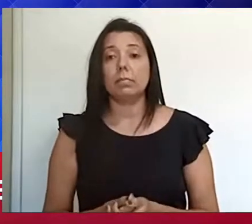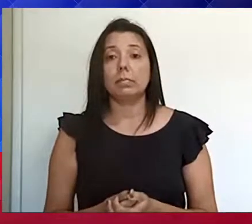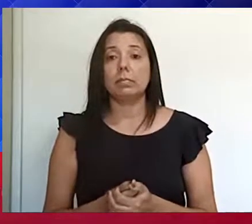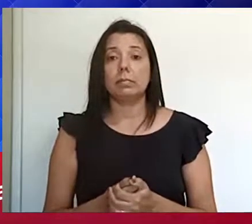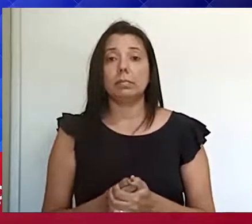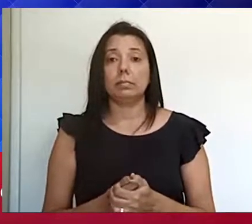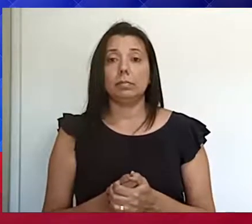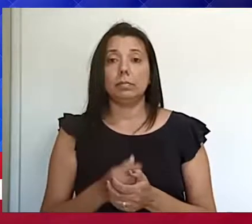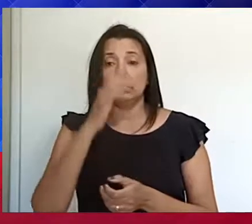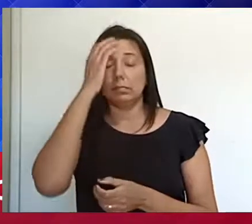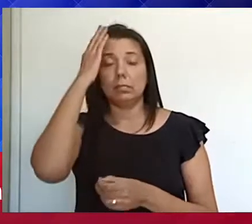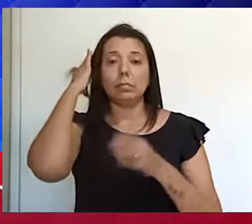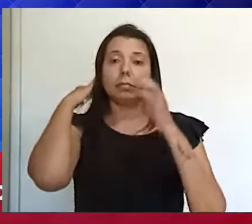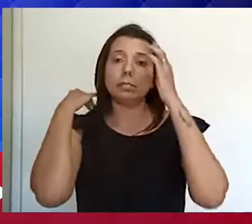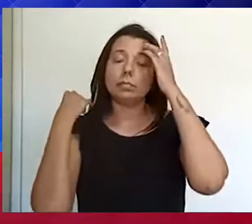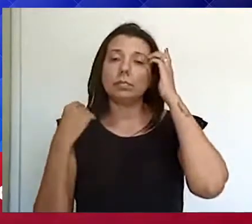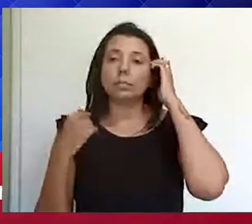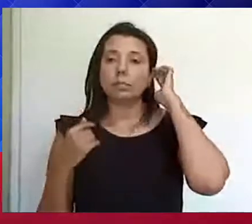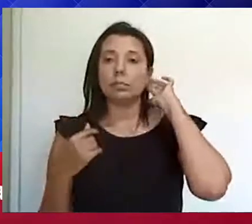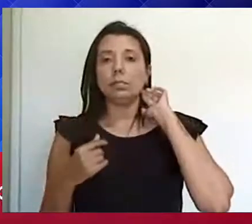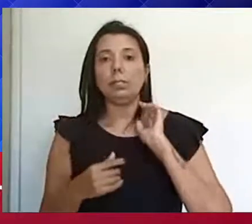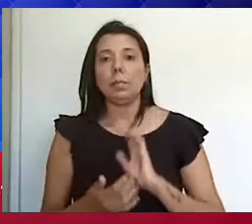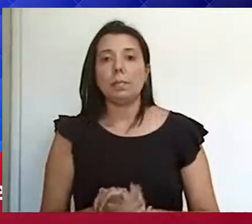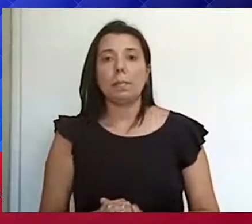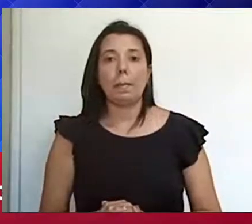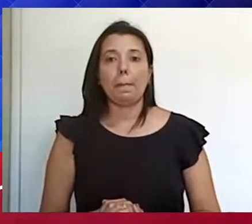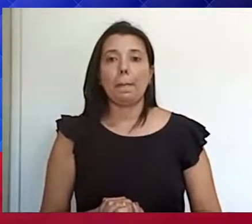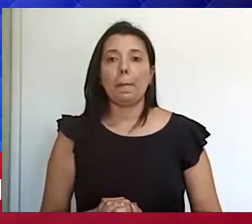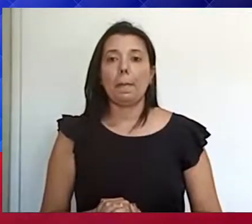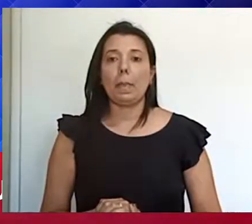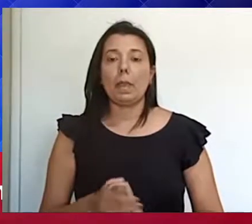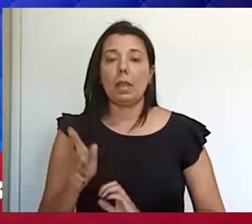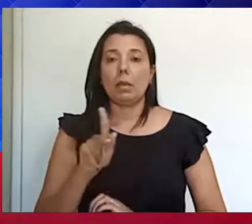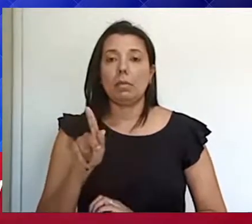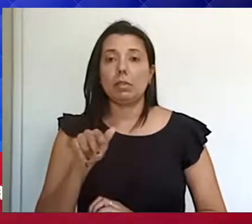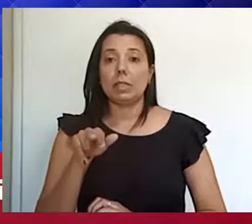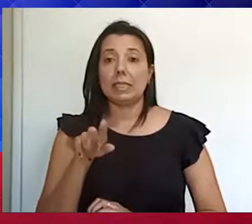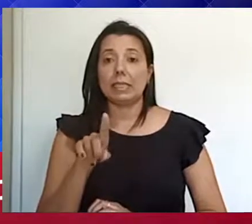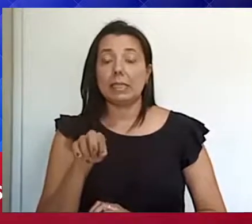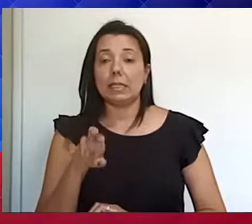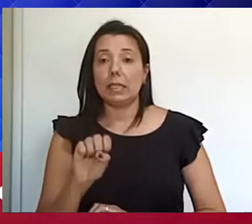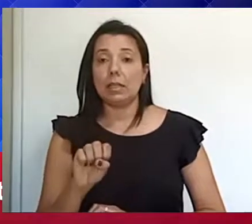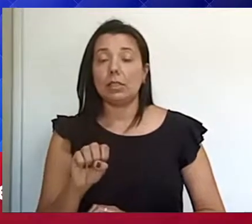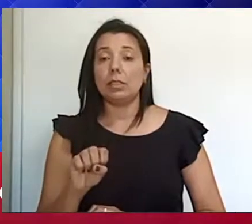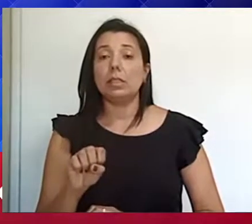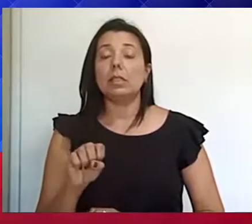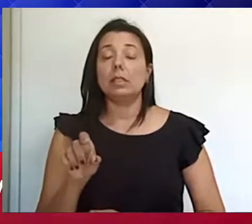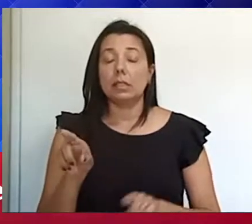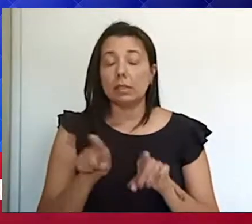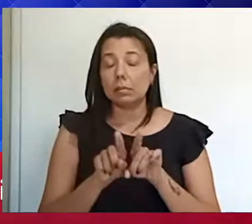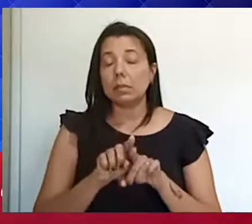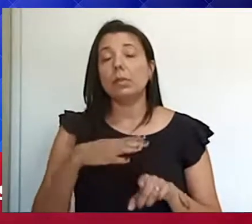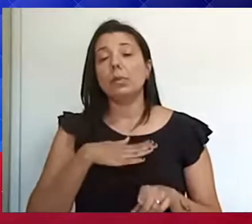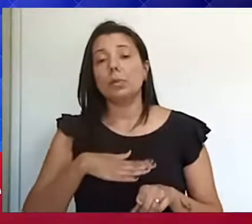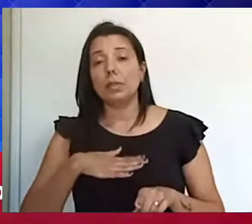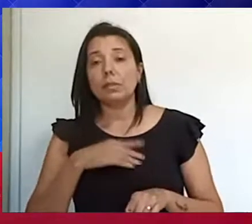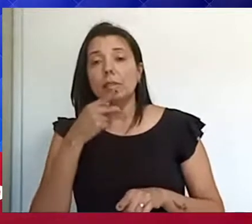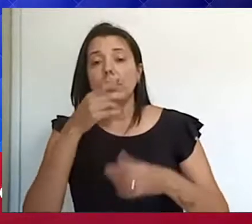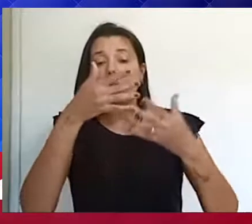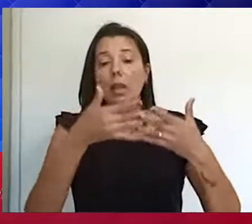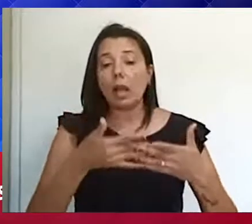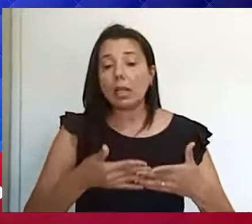Obrigada, professor. Professora Sanete, eu queria que a senhora também trouxesse um pouco desses desafios, né, que